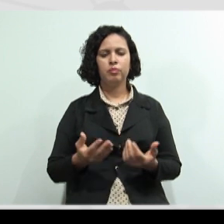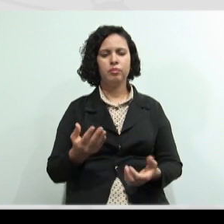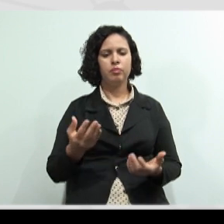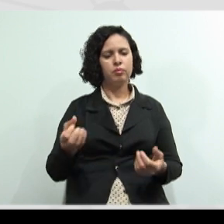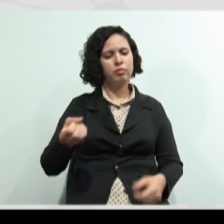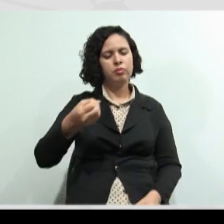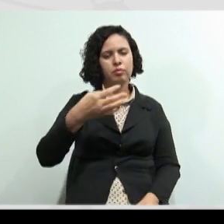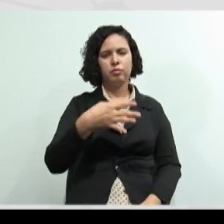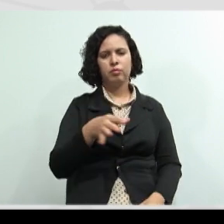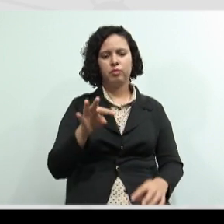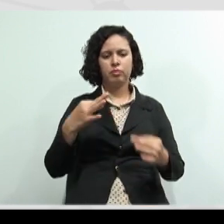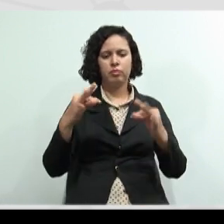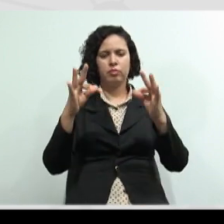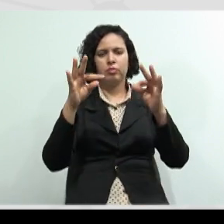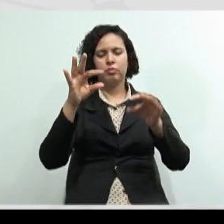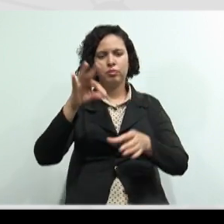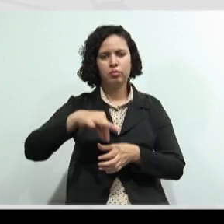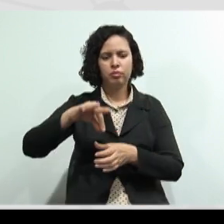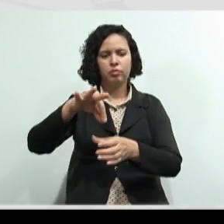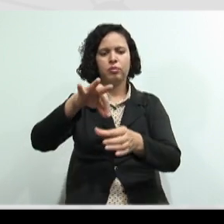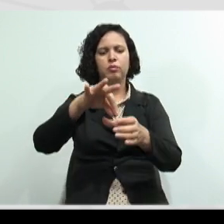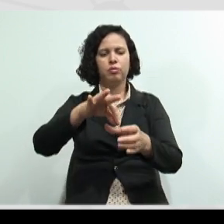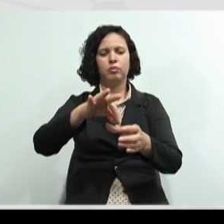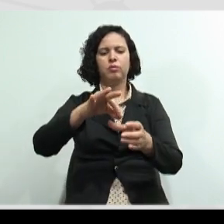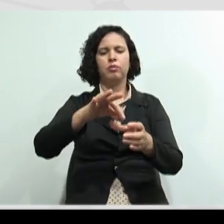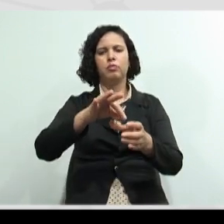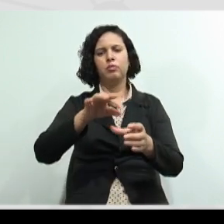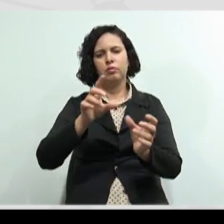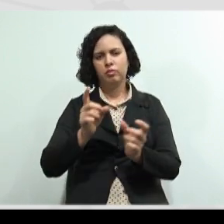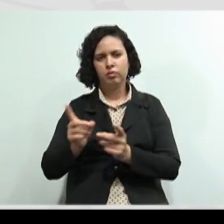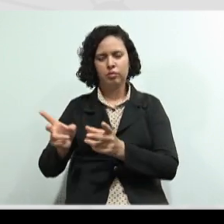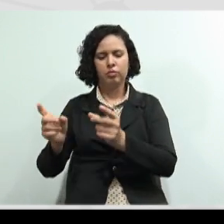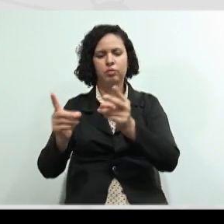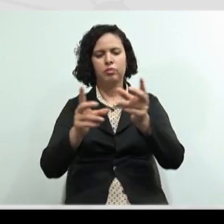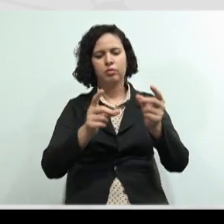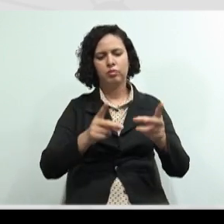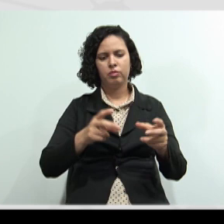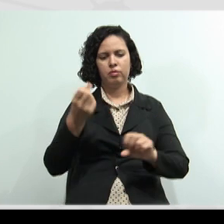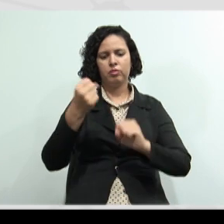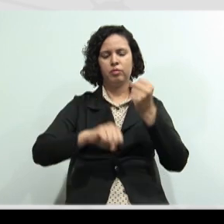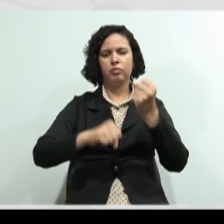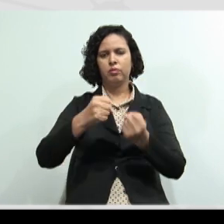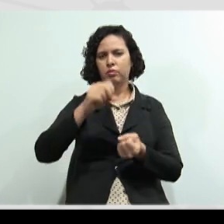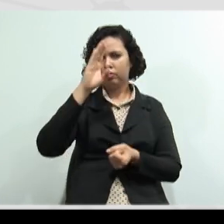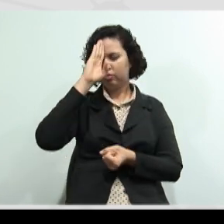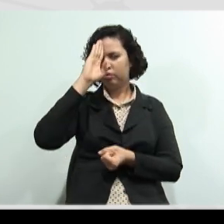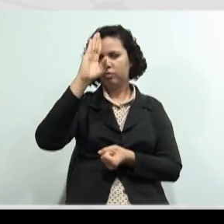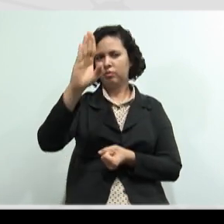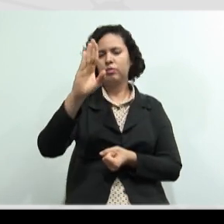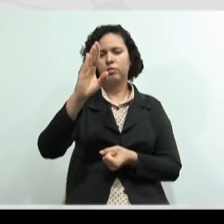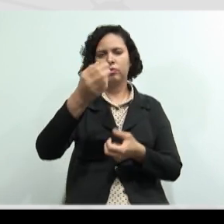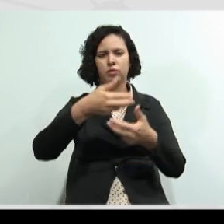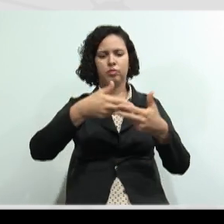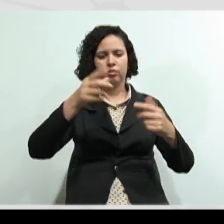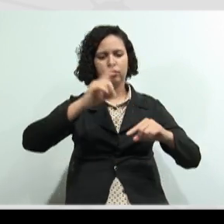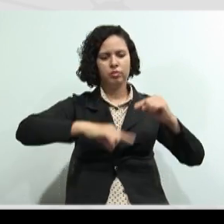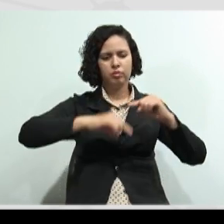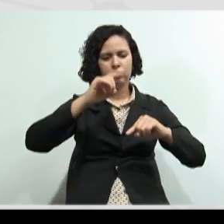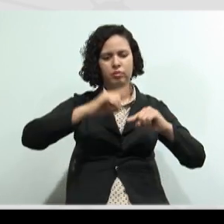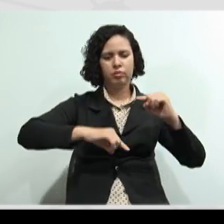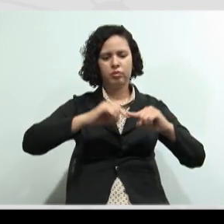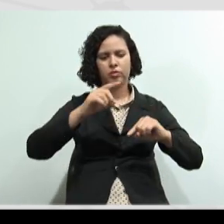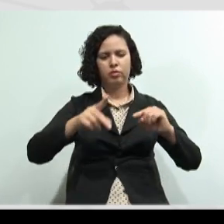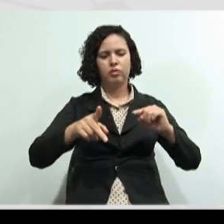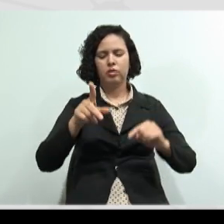no plantio, na comercialização e na industrialização das principais matérias-primas e fibras produzidas no